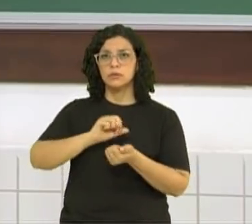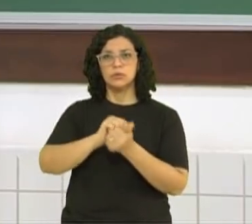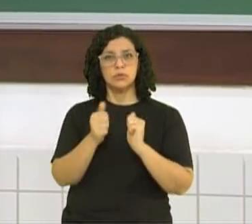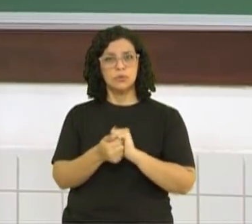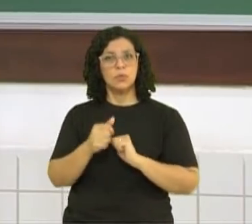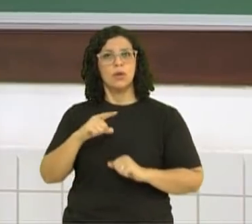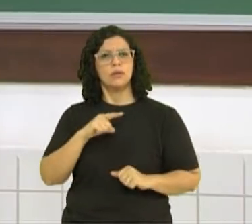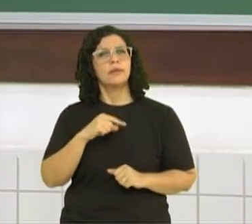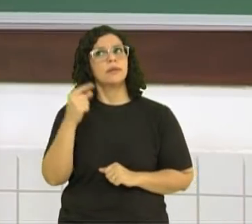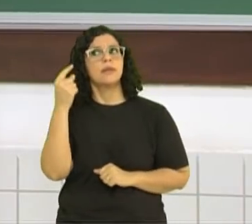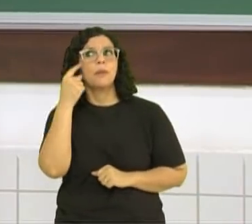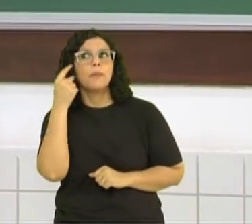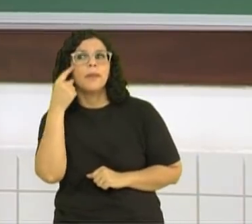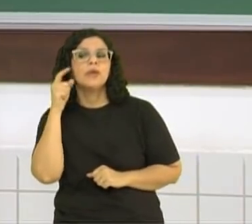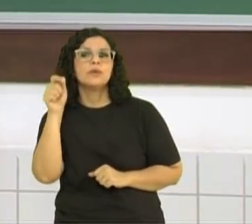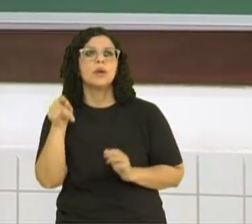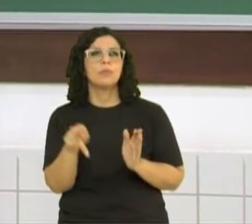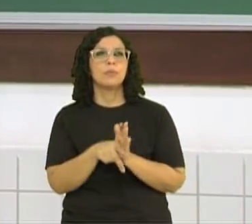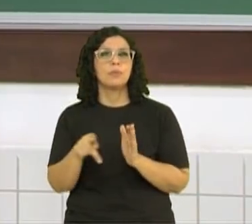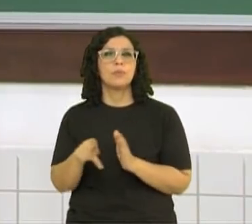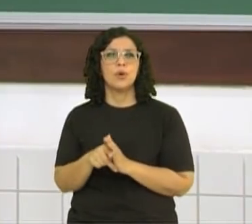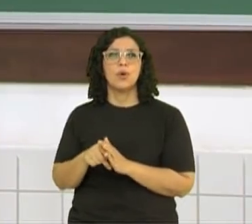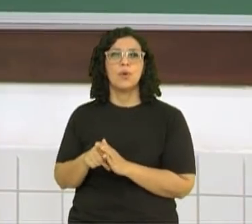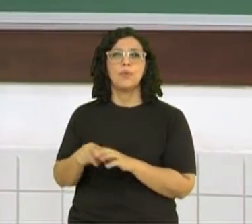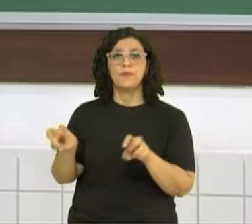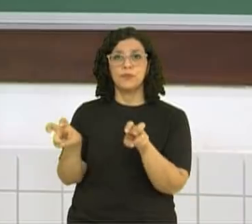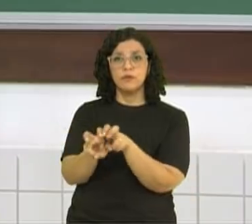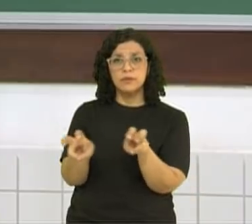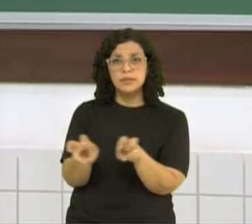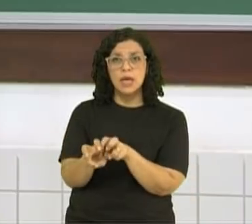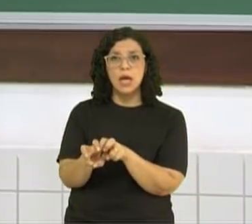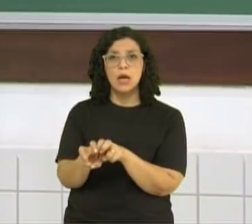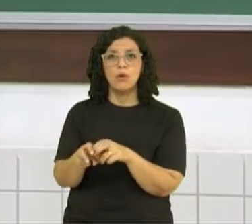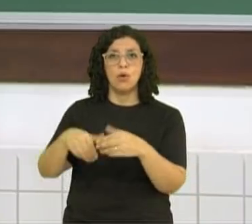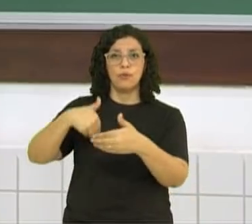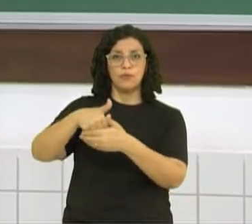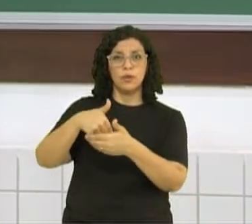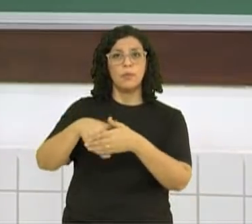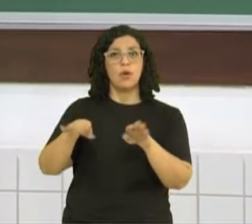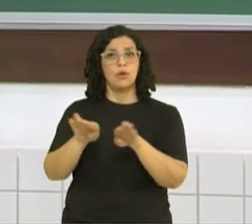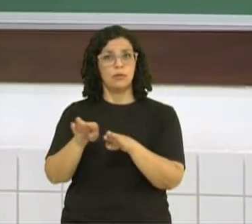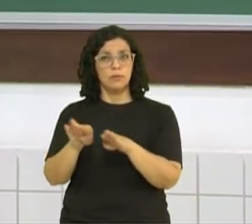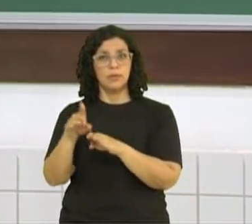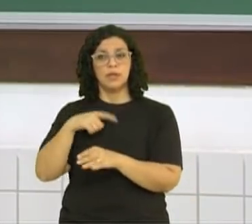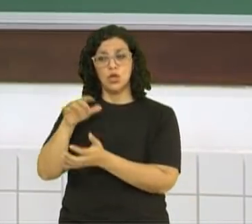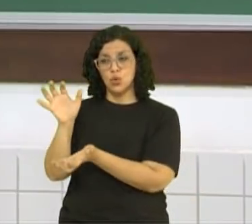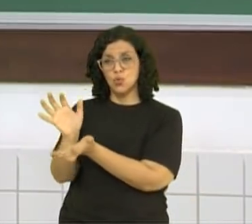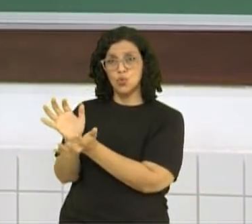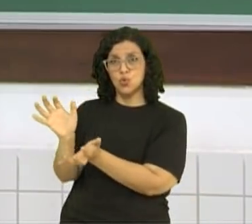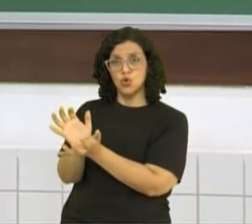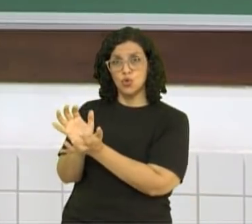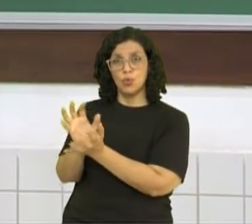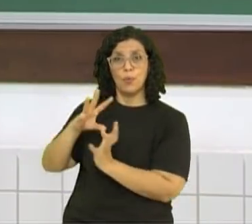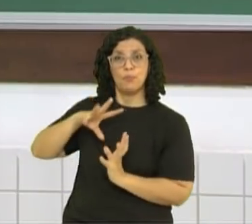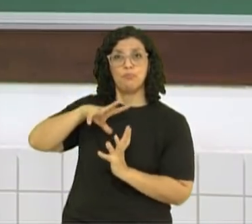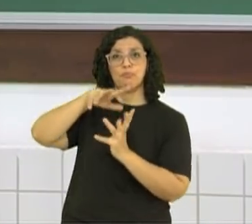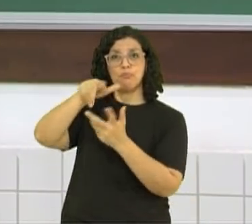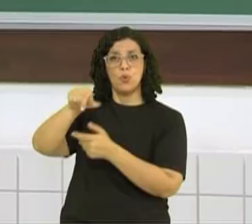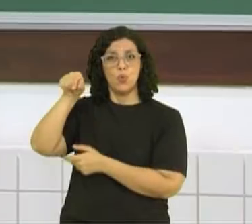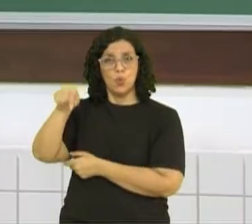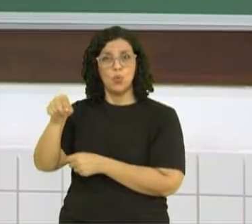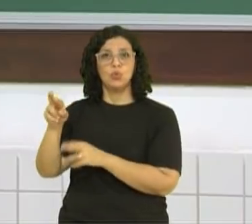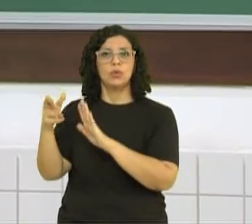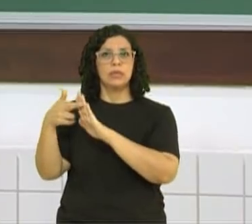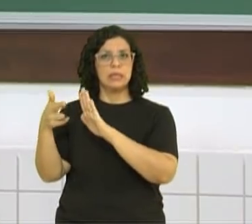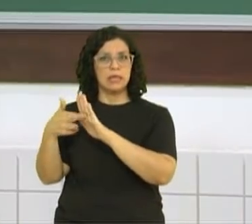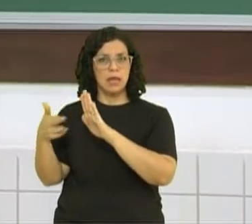esportiva, né? Então se nós pensarmos no futebol, no futsal, que nos é mais familiar, né? Então ele vai existir uma entidade a nível internacional, vai